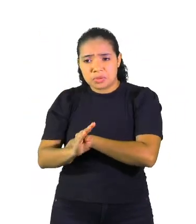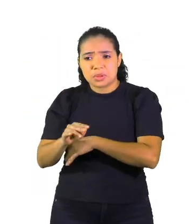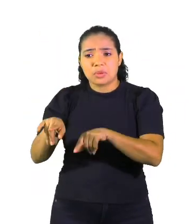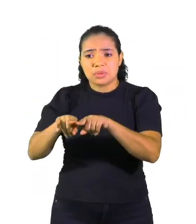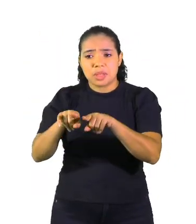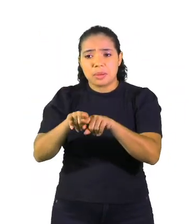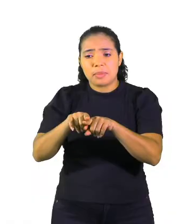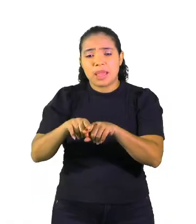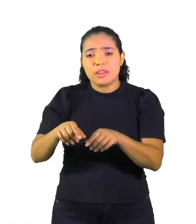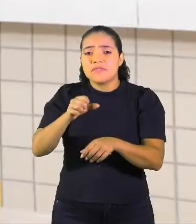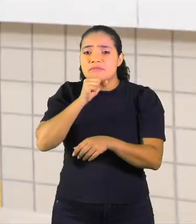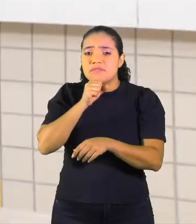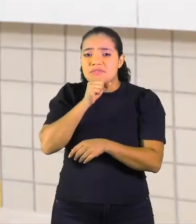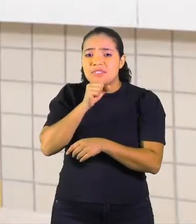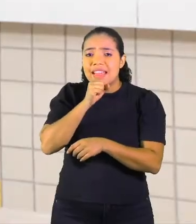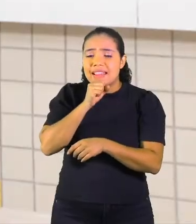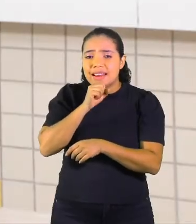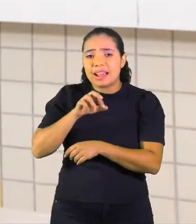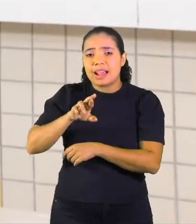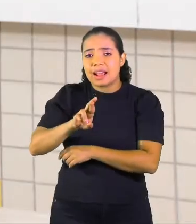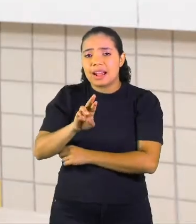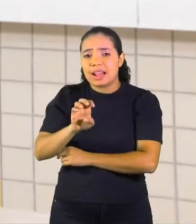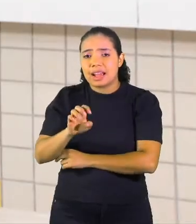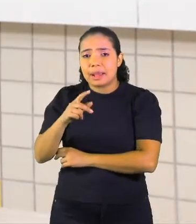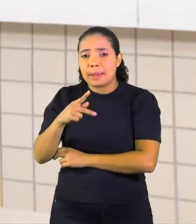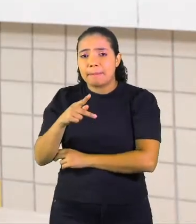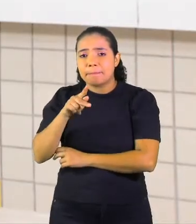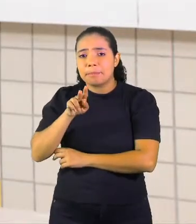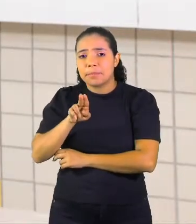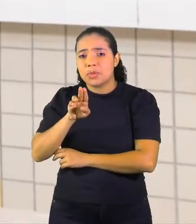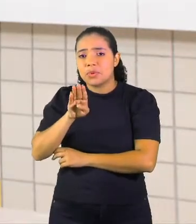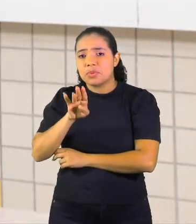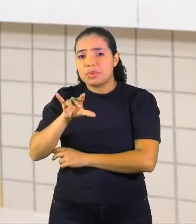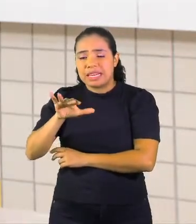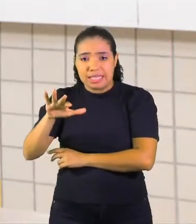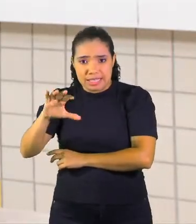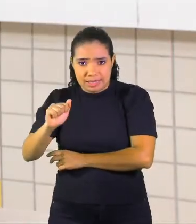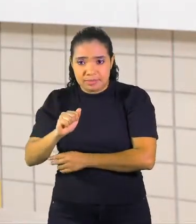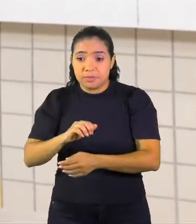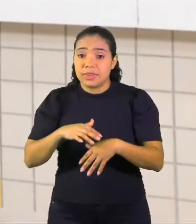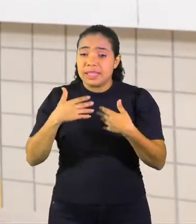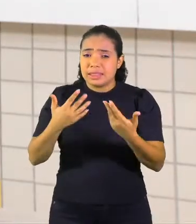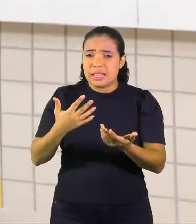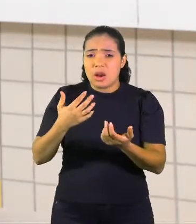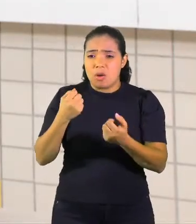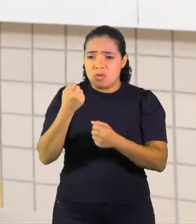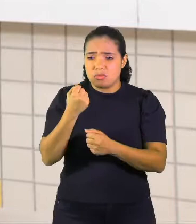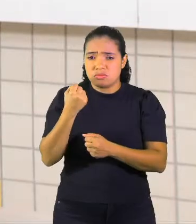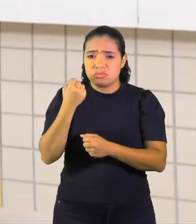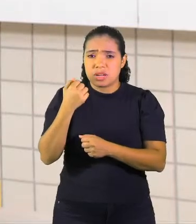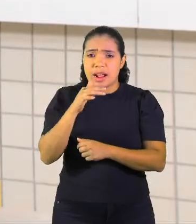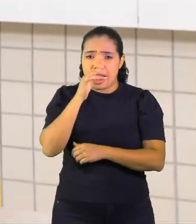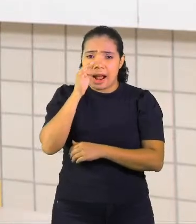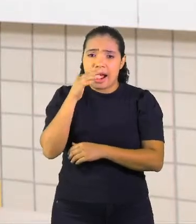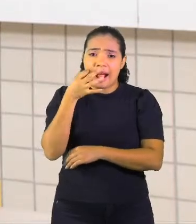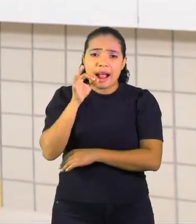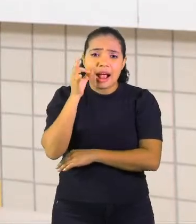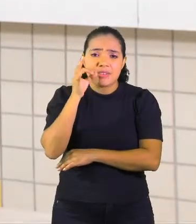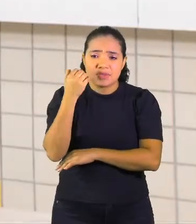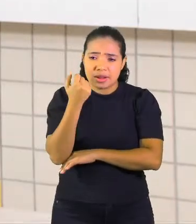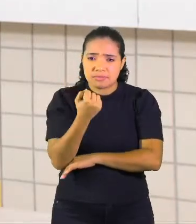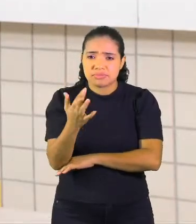velha República. As raízes deste café, ou seja, ele primeiro foi visto aqui no